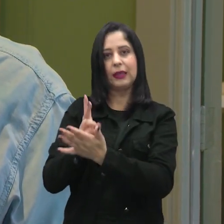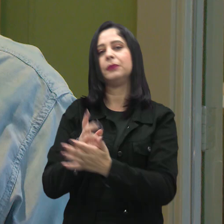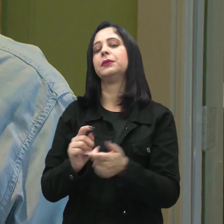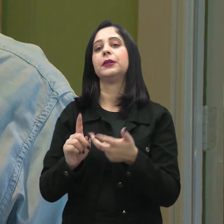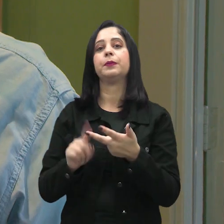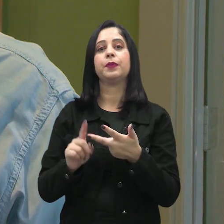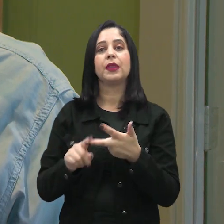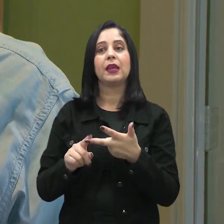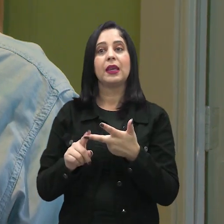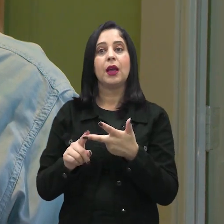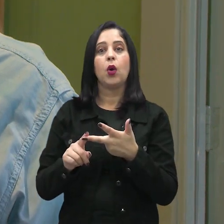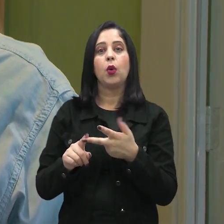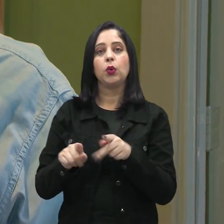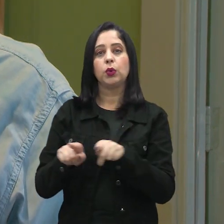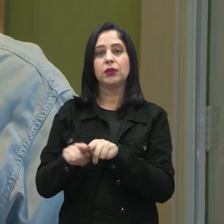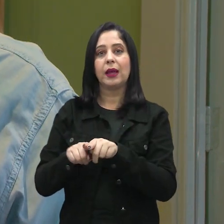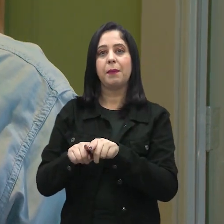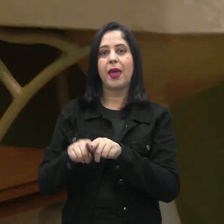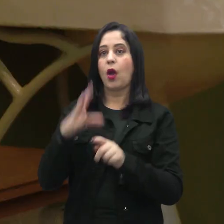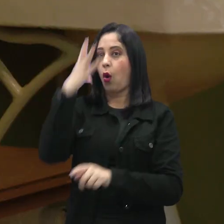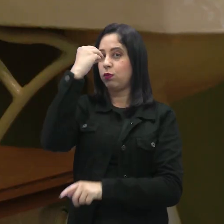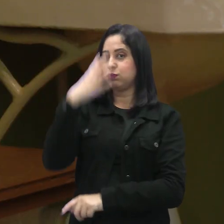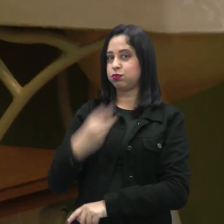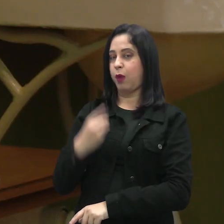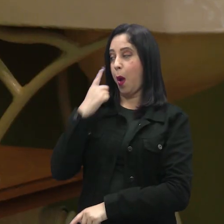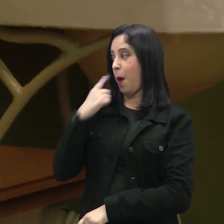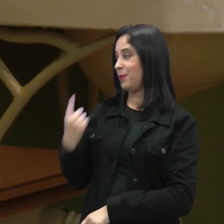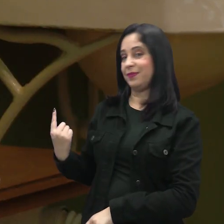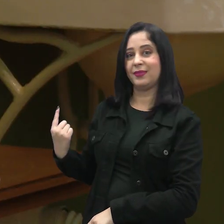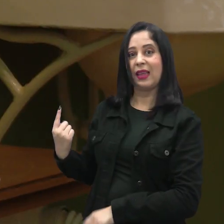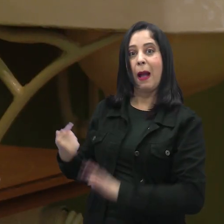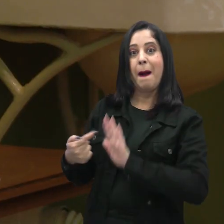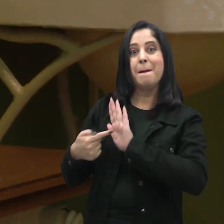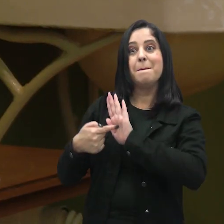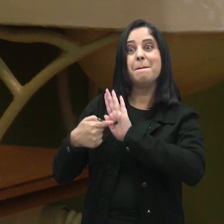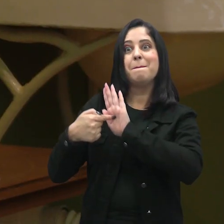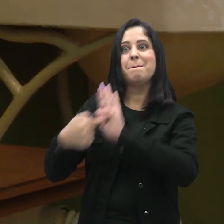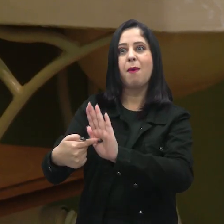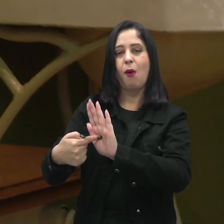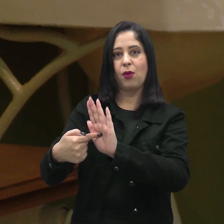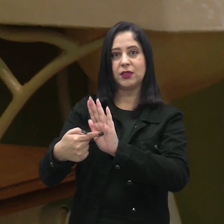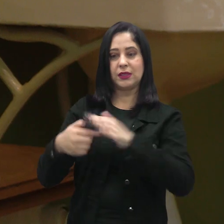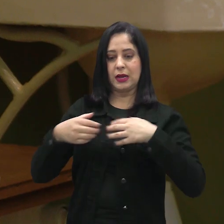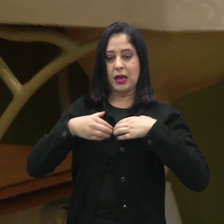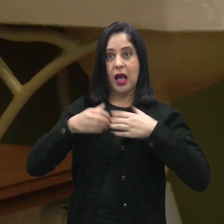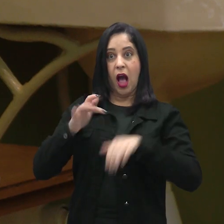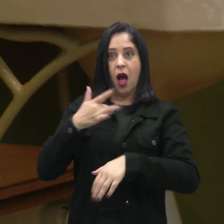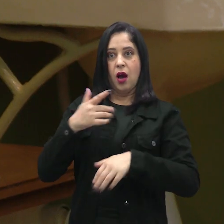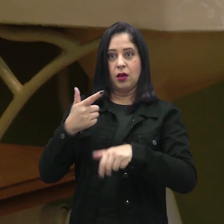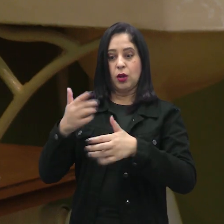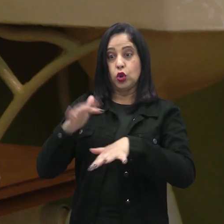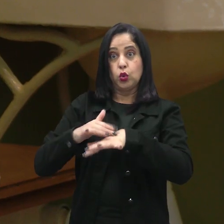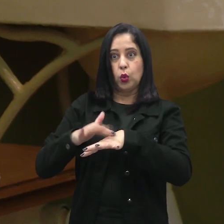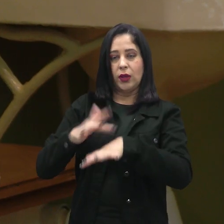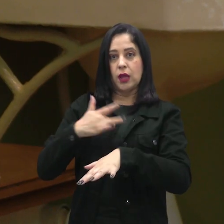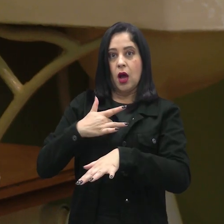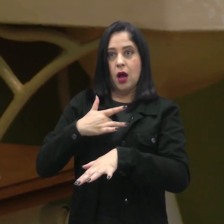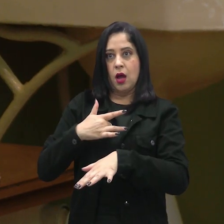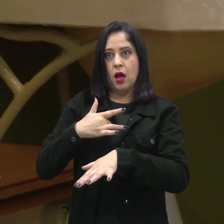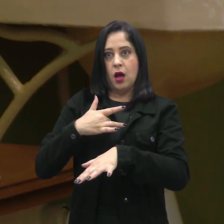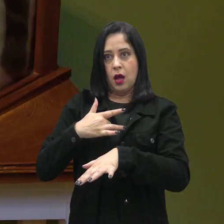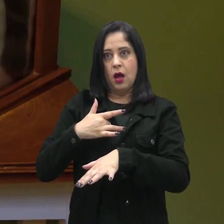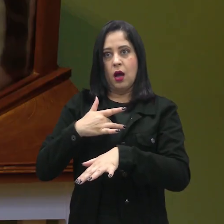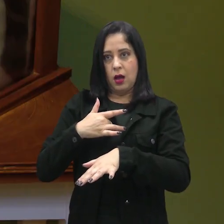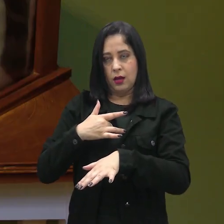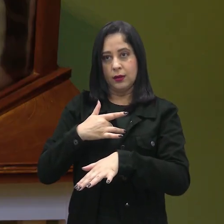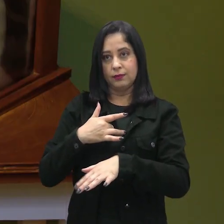da cidade, e principalmente as radiografias que marcam a tuberculose na sua vida, ou seja, o